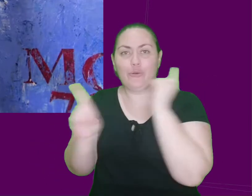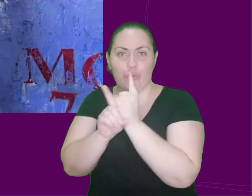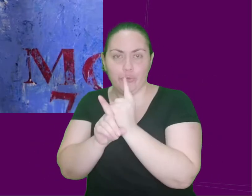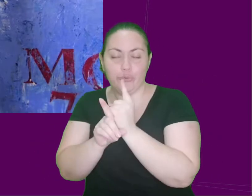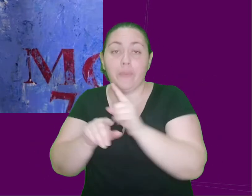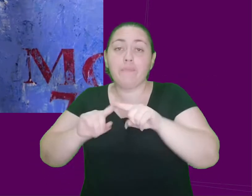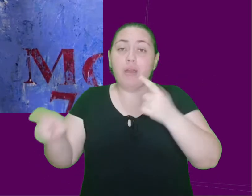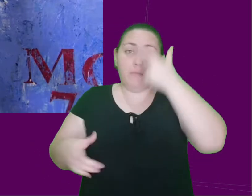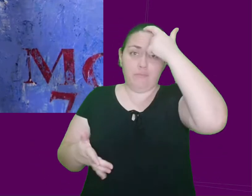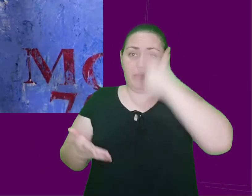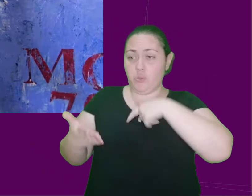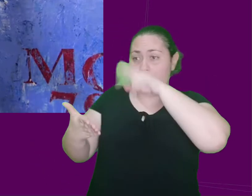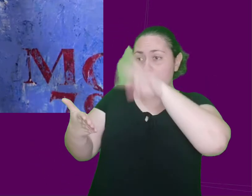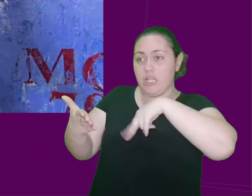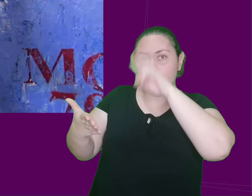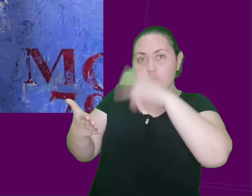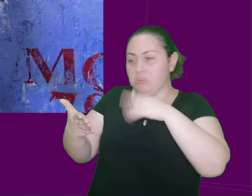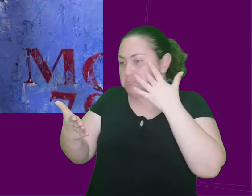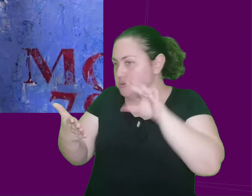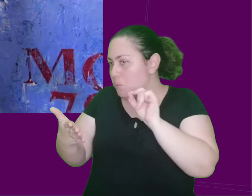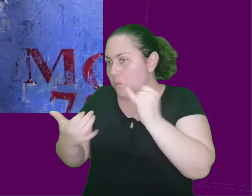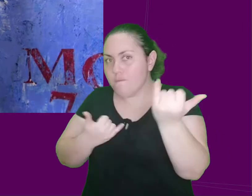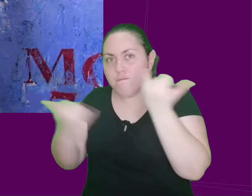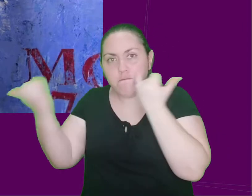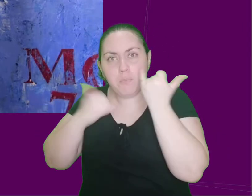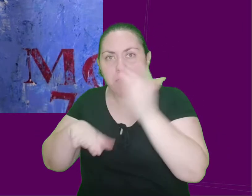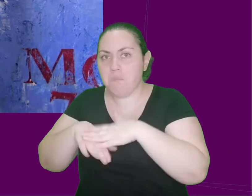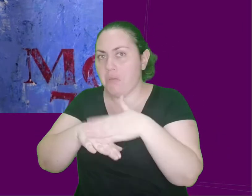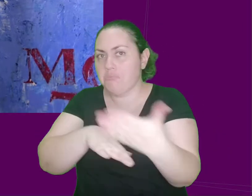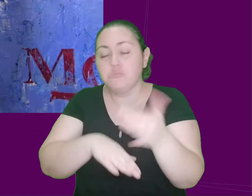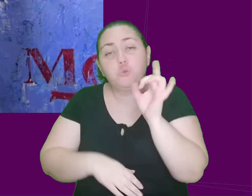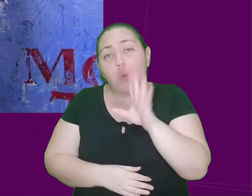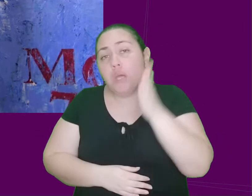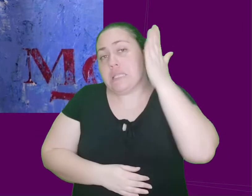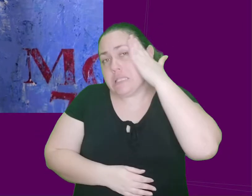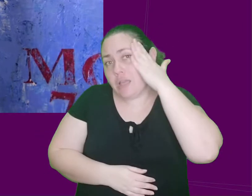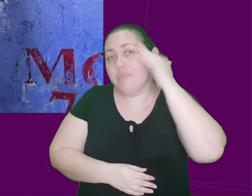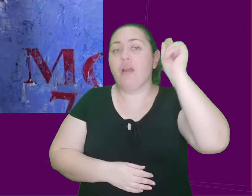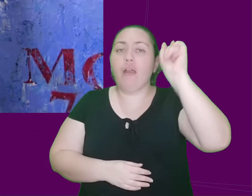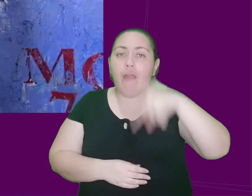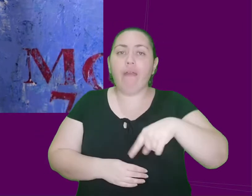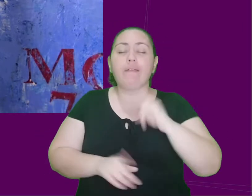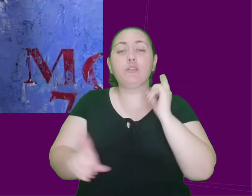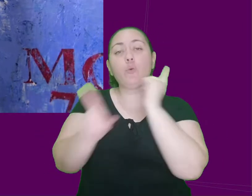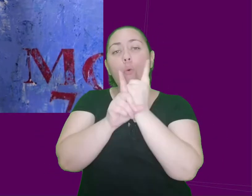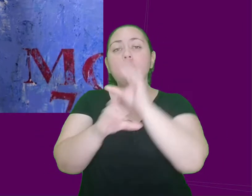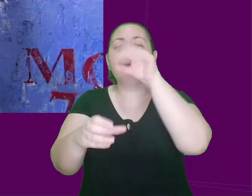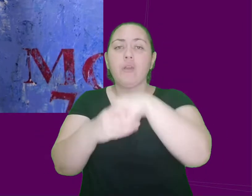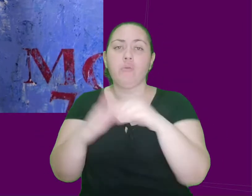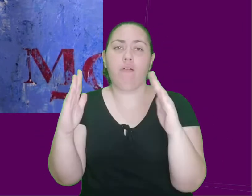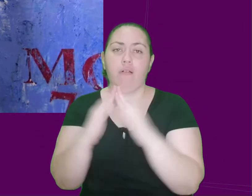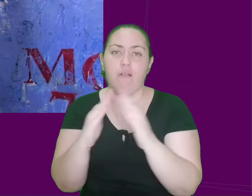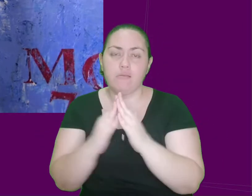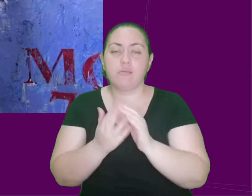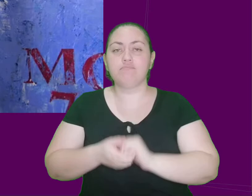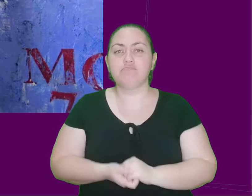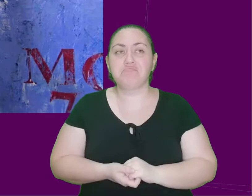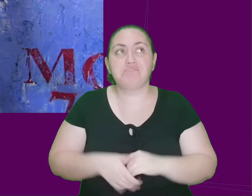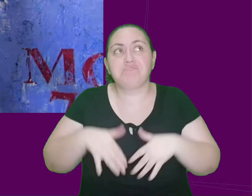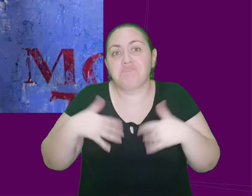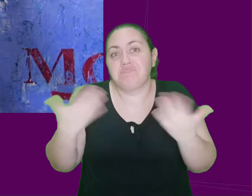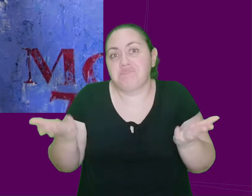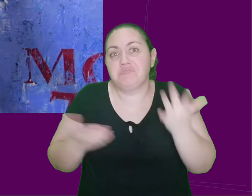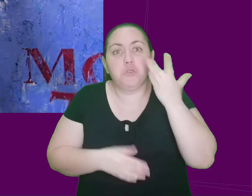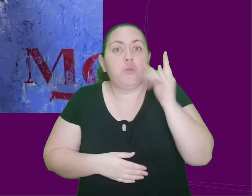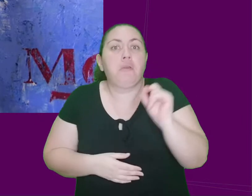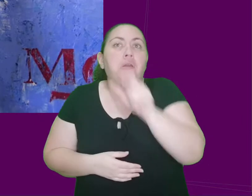nenhuma informação sobre esse encontro, exceto que ocorreria em uma determinada casa. Ou seja,